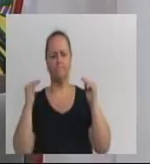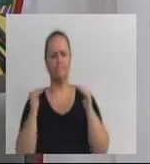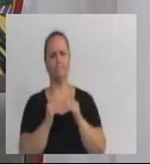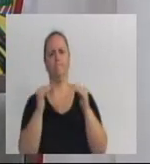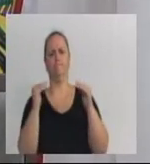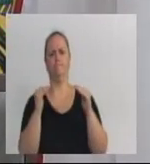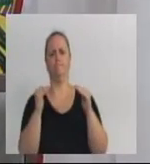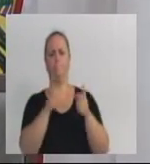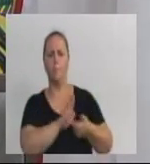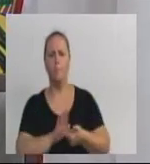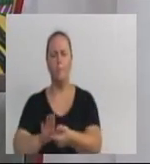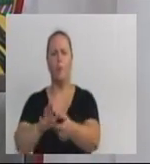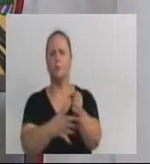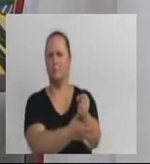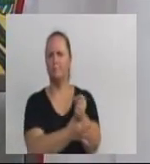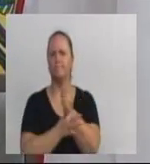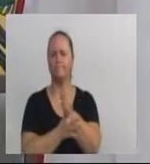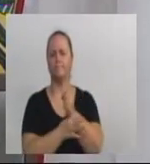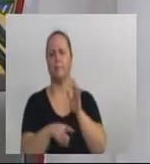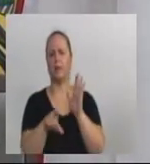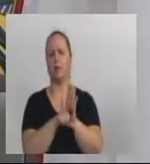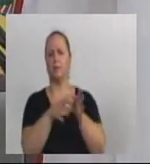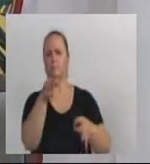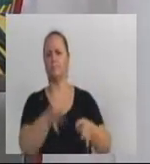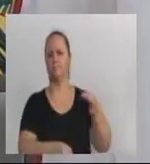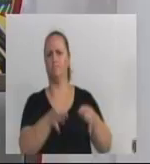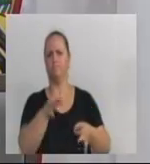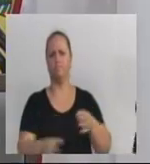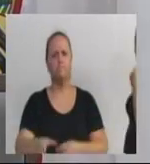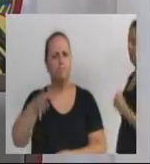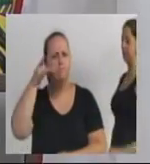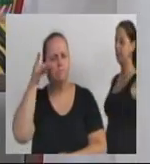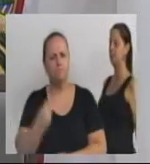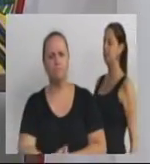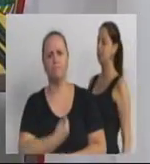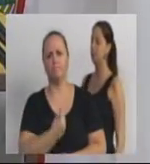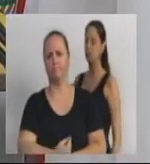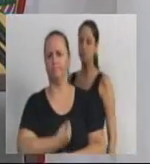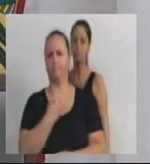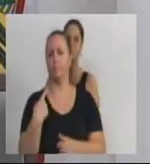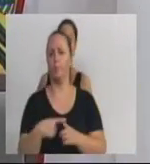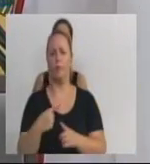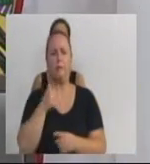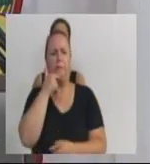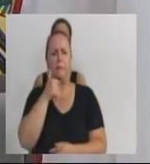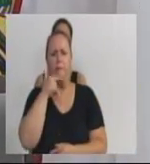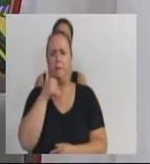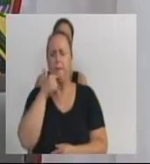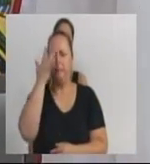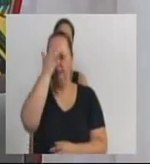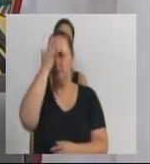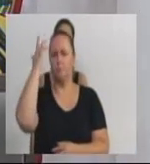que traga segurança jurídica real e presente. Porque não dá mais uma pessoa